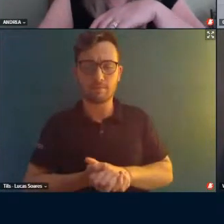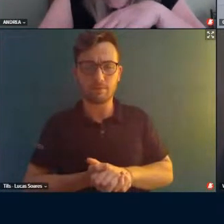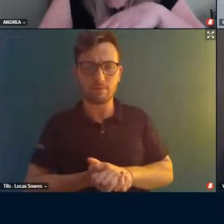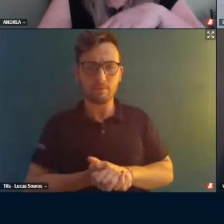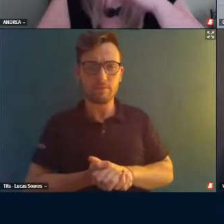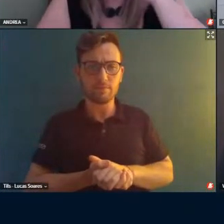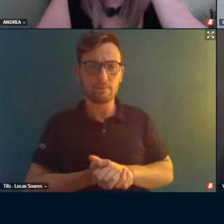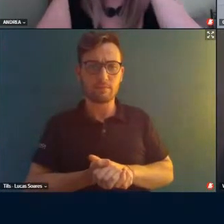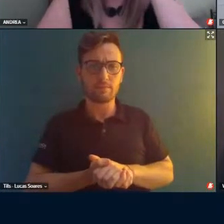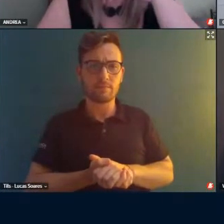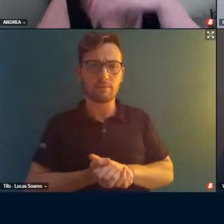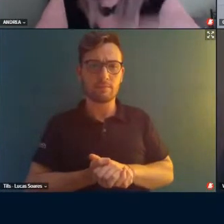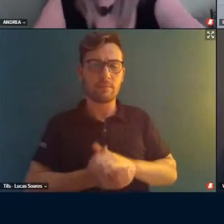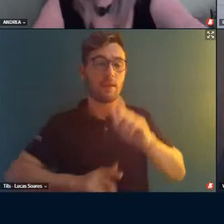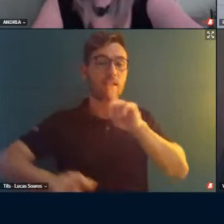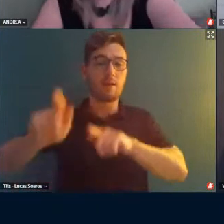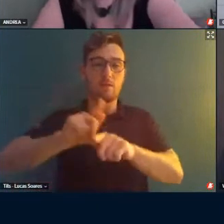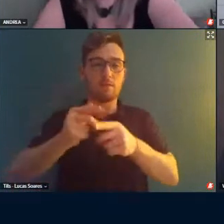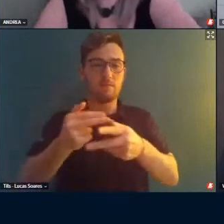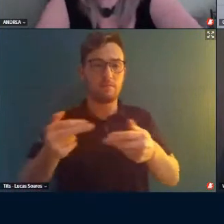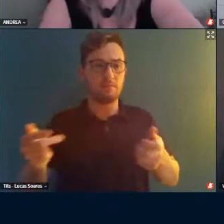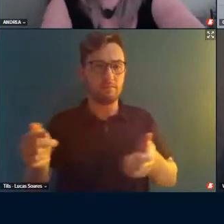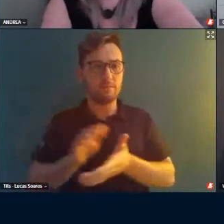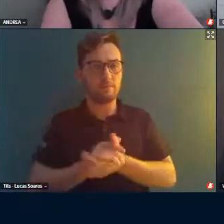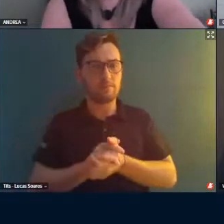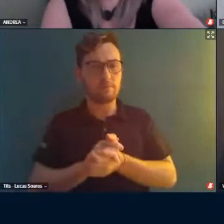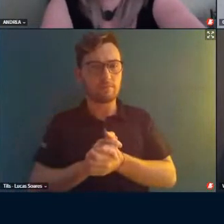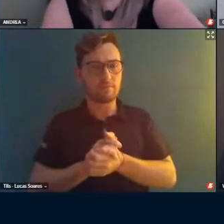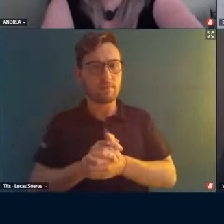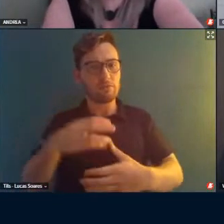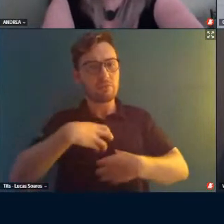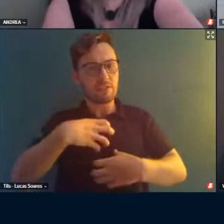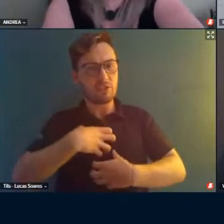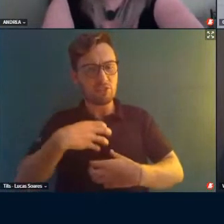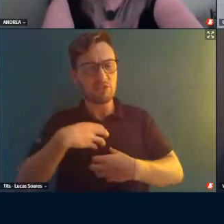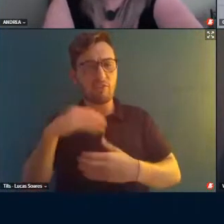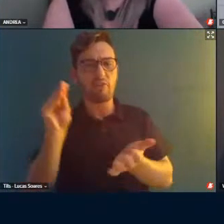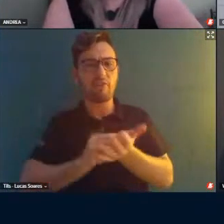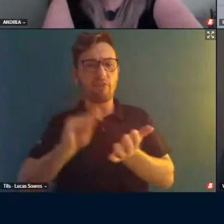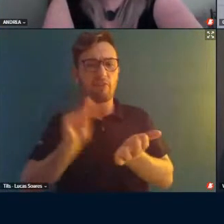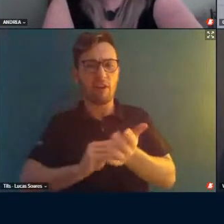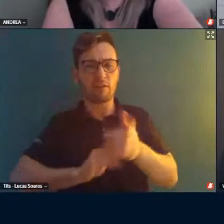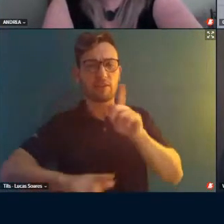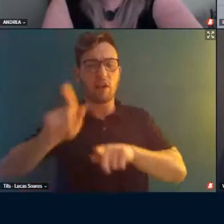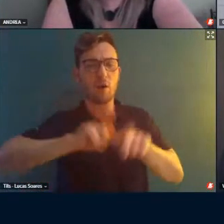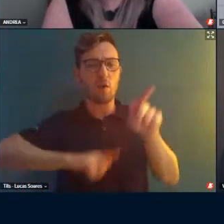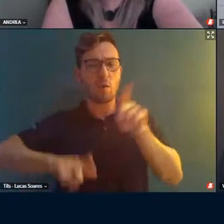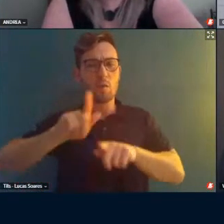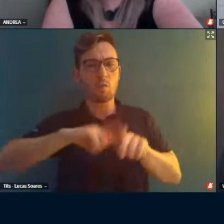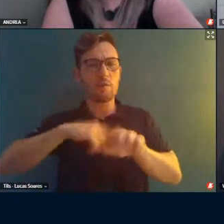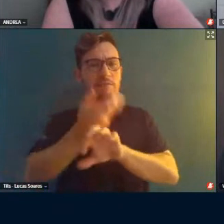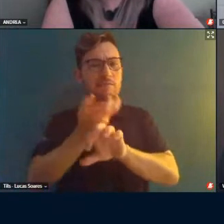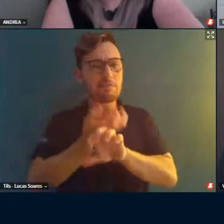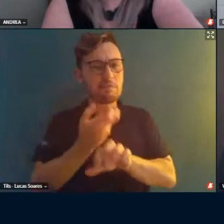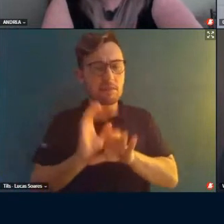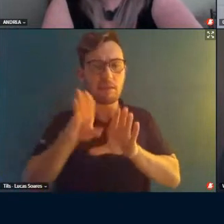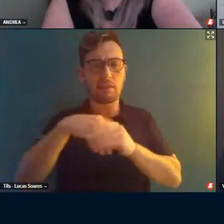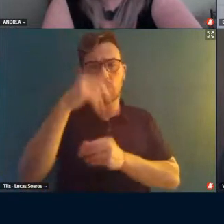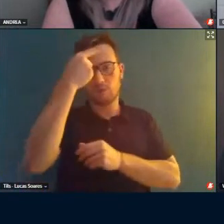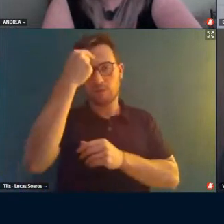acadêmico, algo que talvez eu sentia falta até mesmo em alguma cadeira da universidade, que seria da